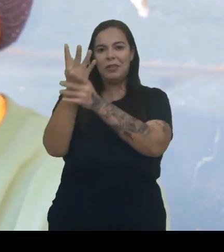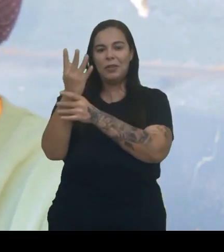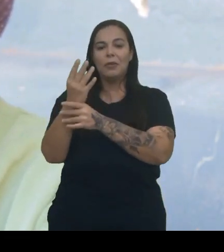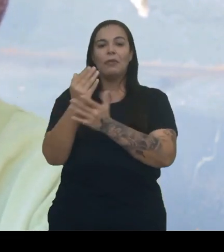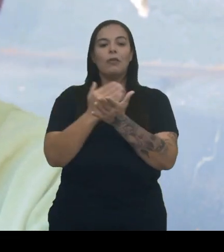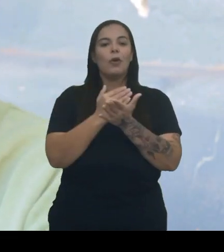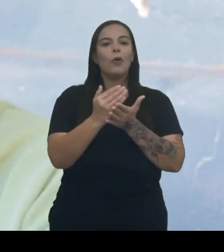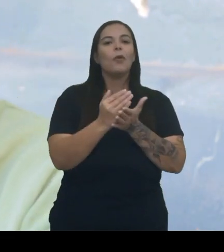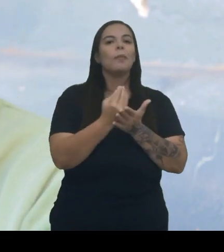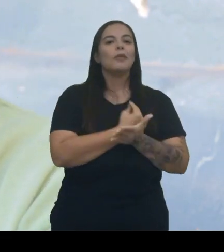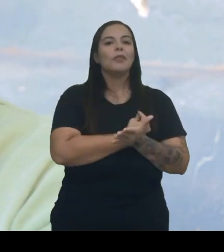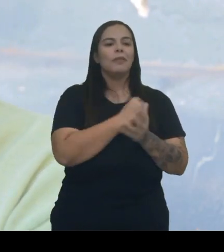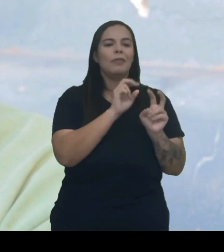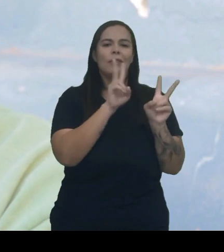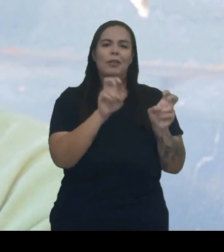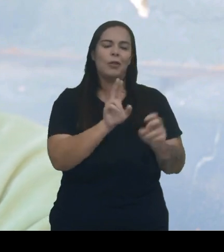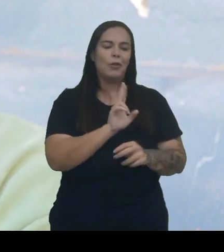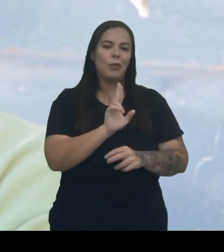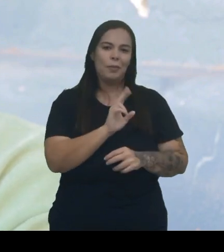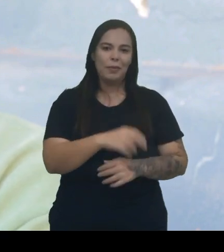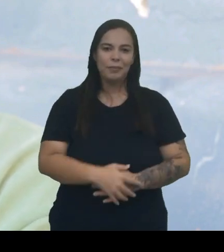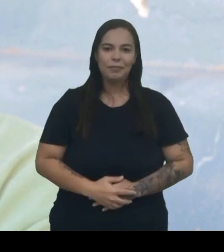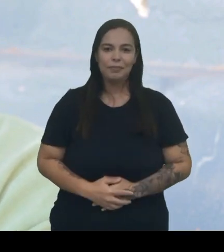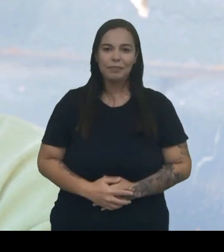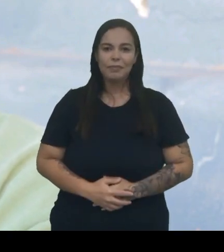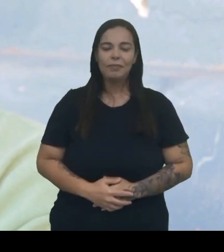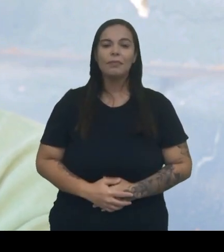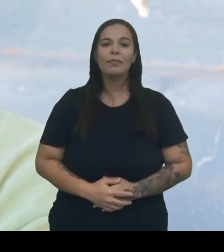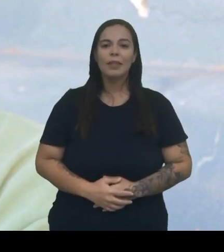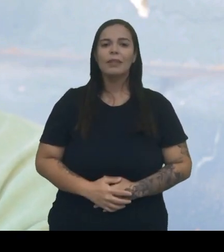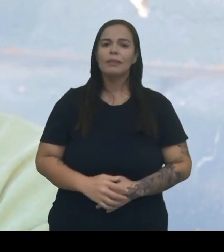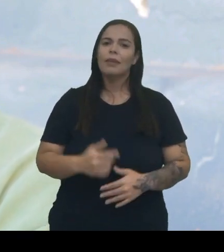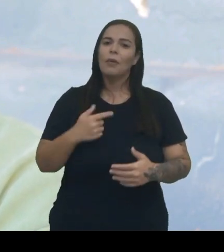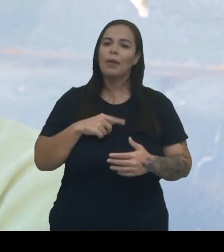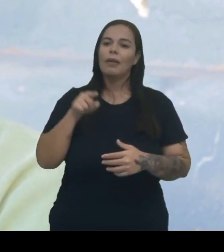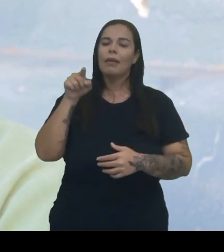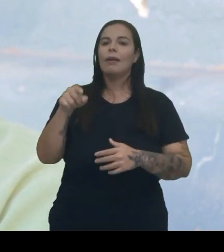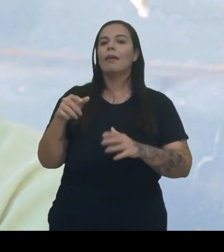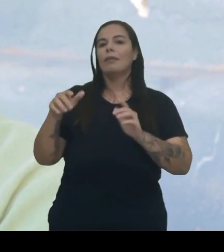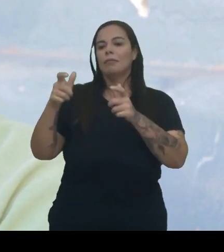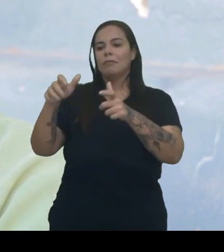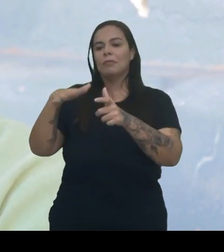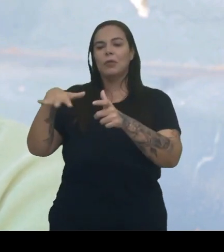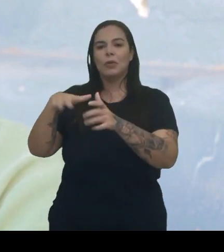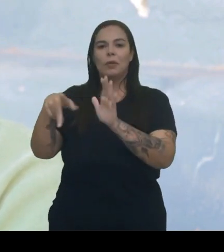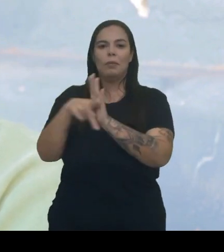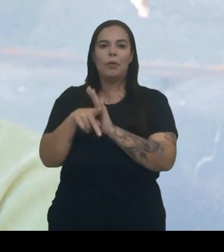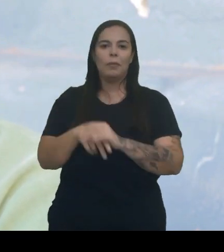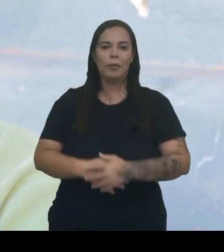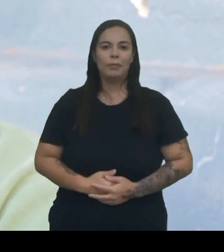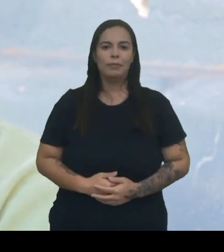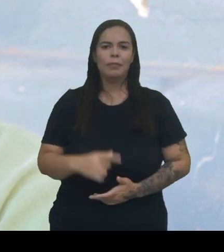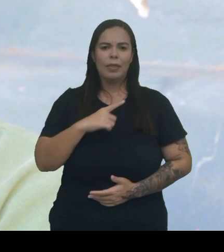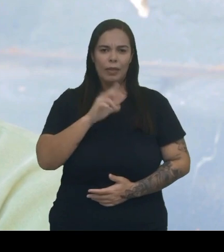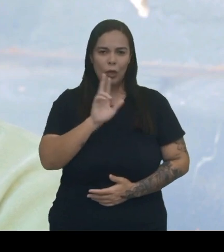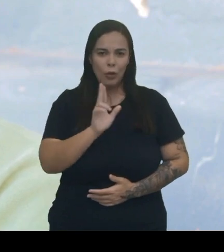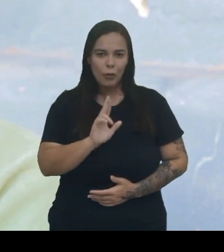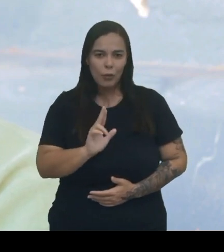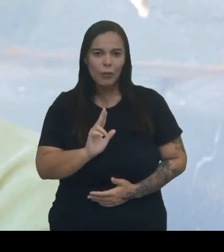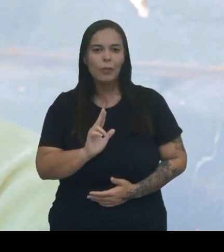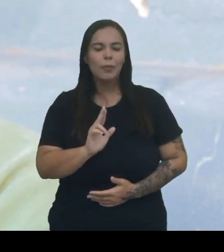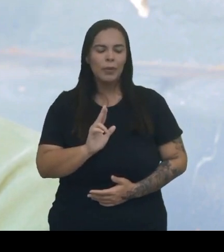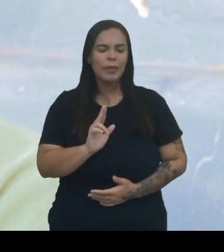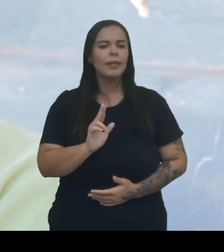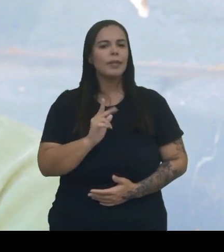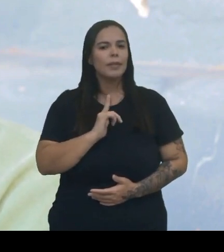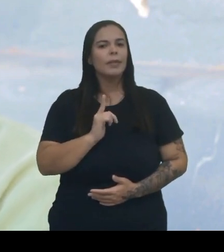da Vida. Ele botou o nome dela Começo da Vida. E essas Ela aqui se tem acabou lá em nome? Piratininga, aquela canoa. Tem nome? É?